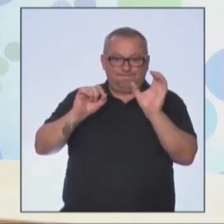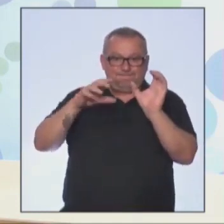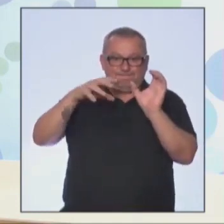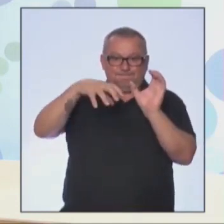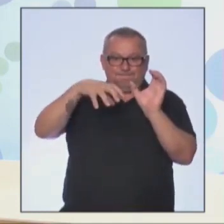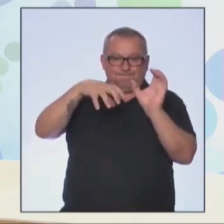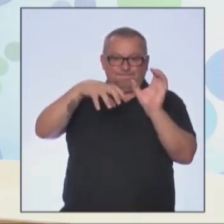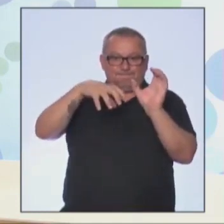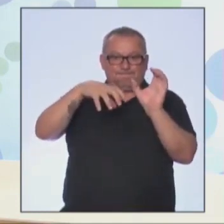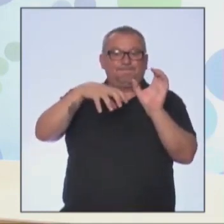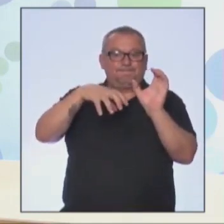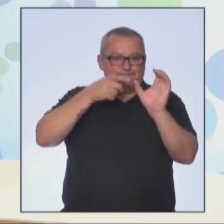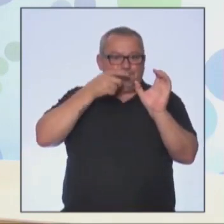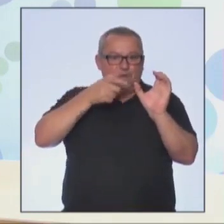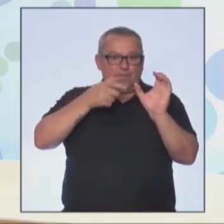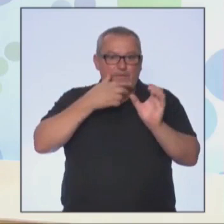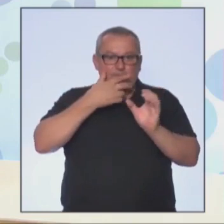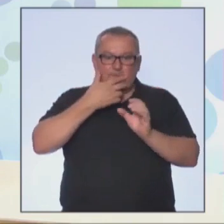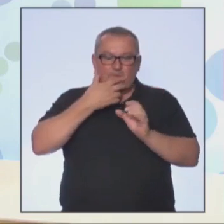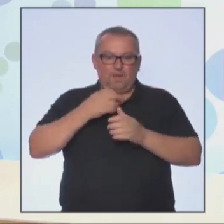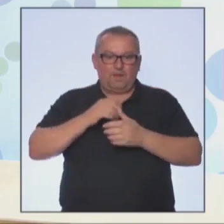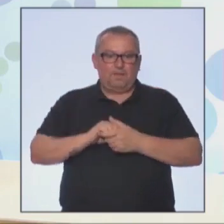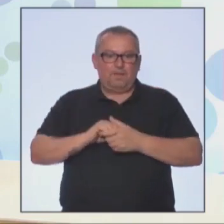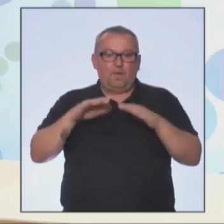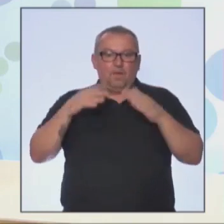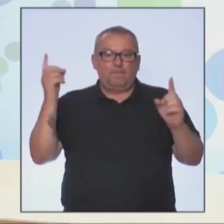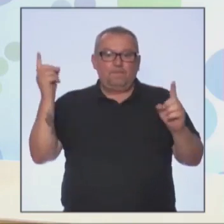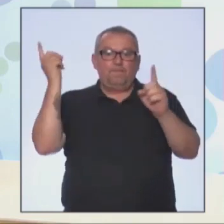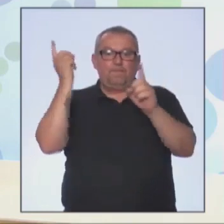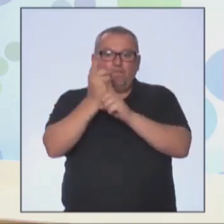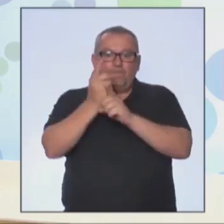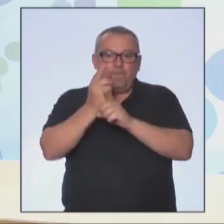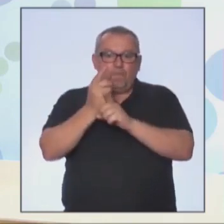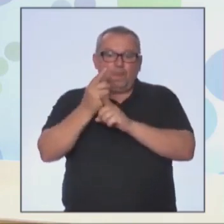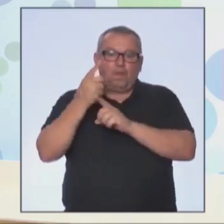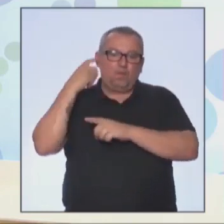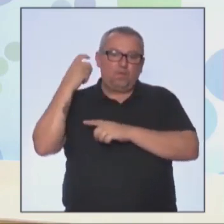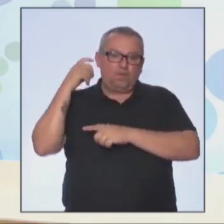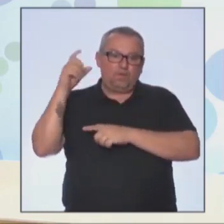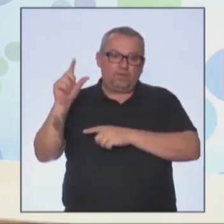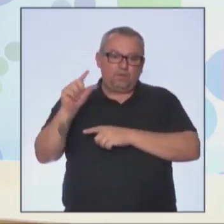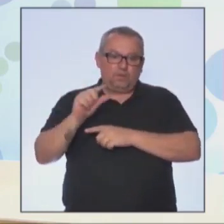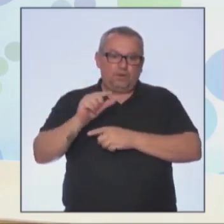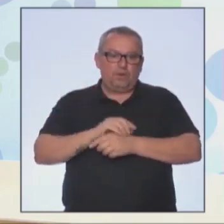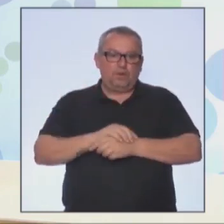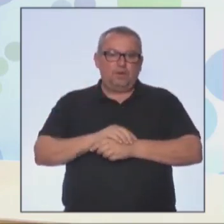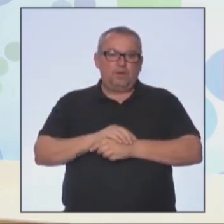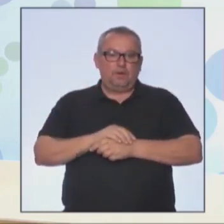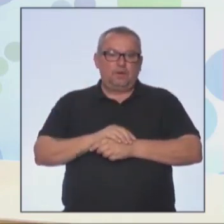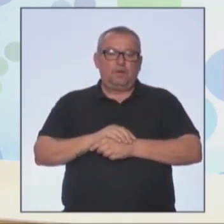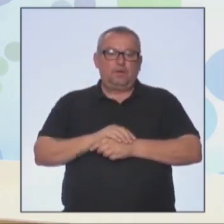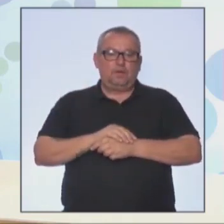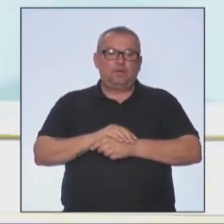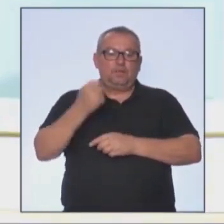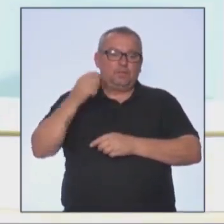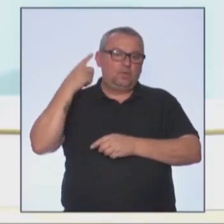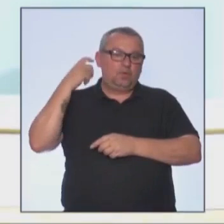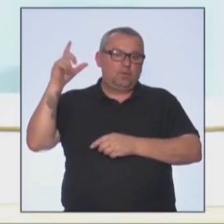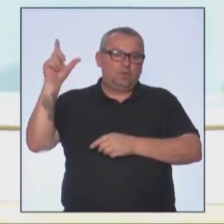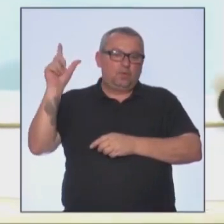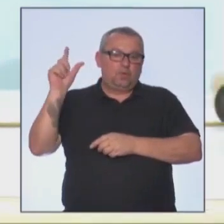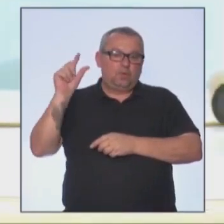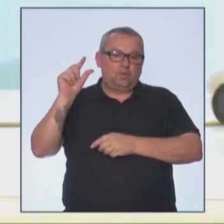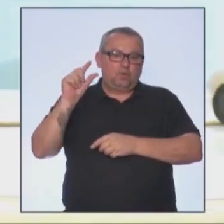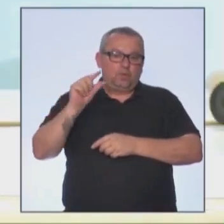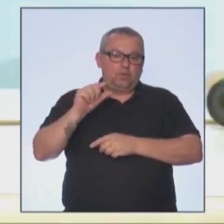para cima e a outra vai estar para baixo. Então, quando elas se encontrarem, o som vai ter que diminuir? O som vai ter que se diminuir. A